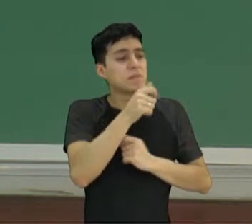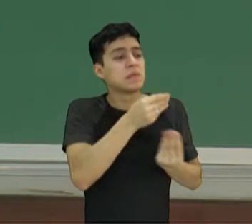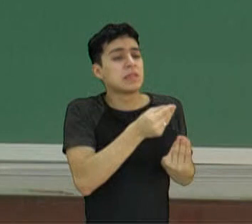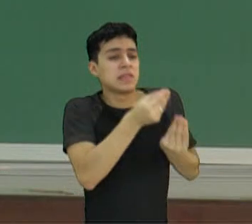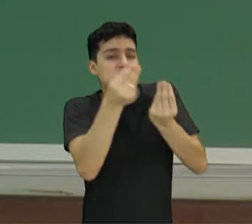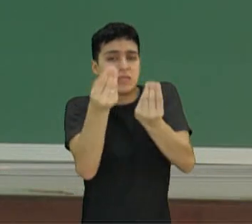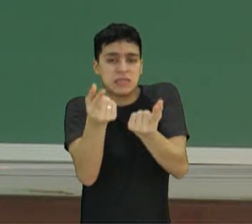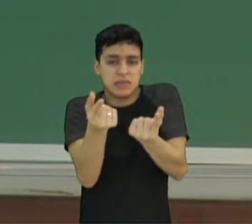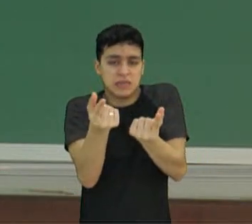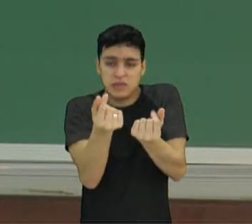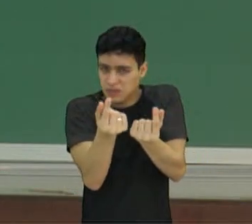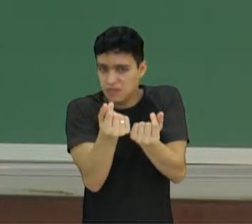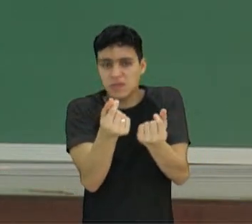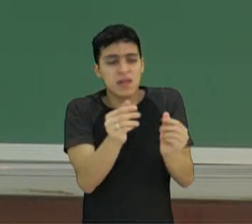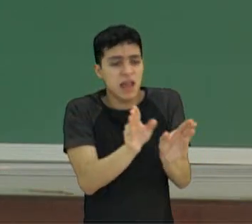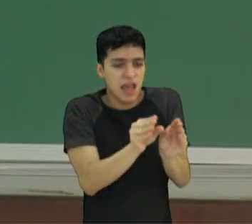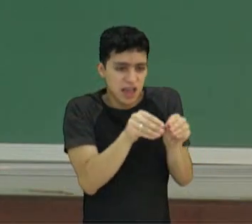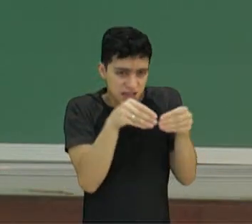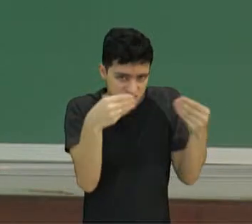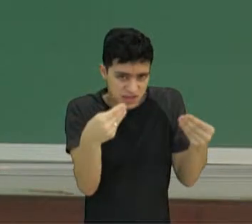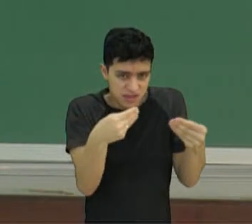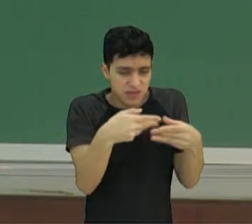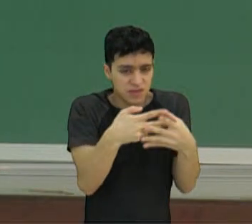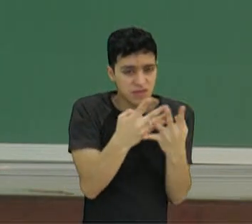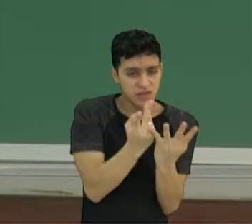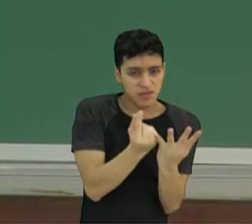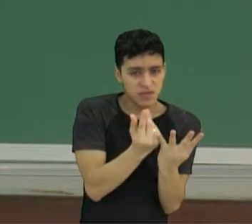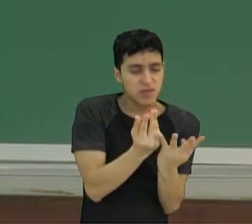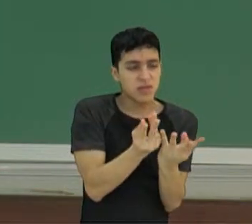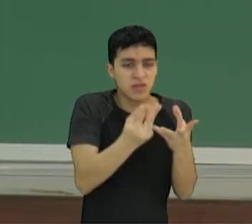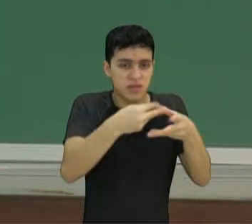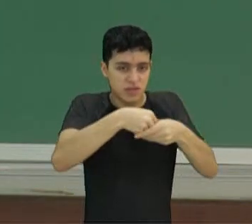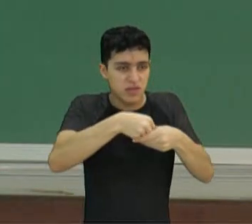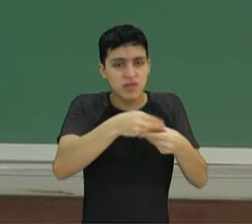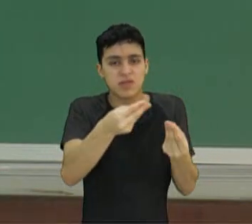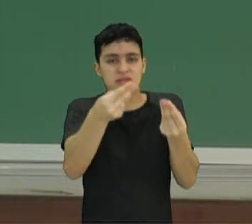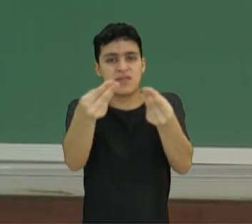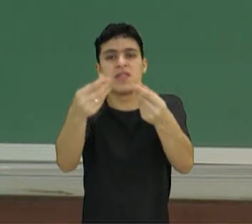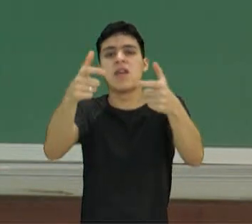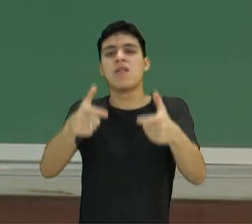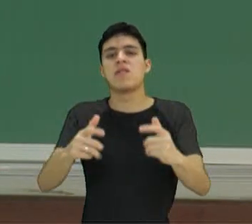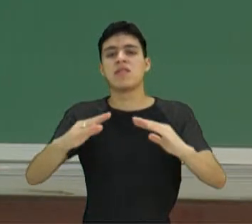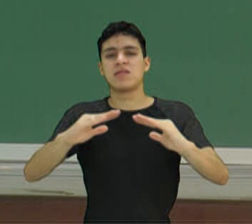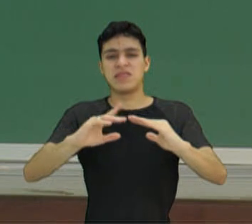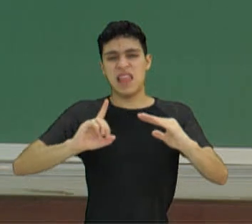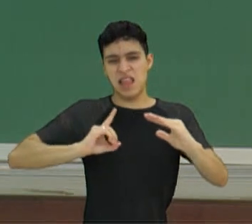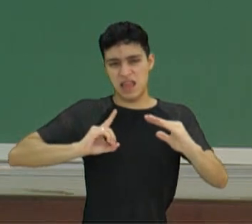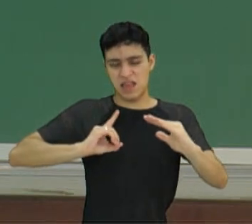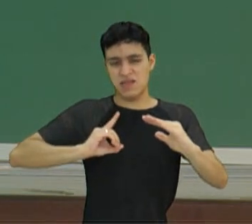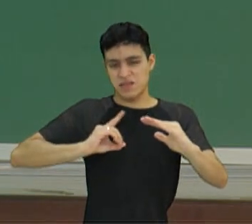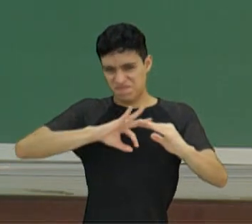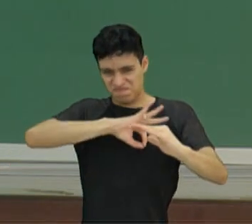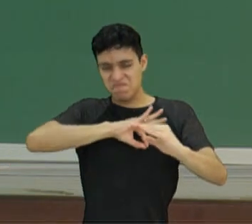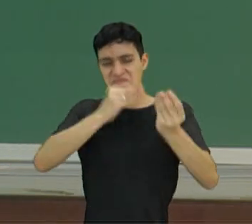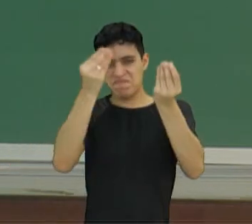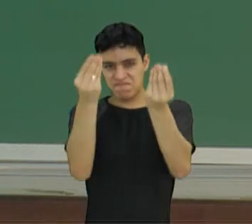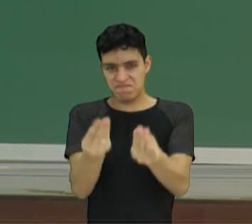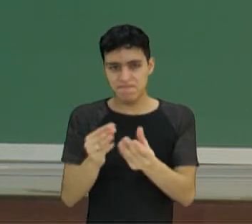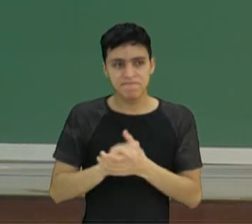levar a carteira para a delegacia. Ok? Beleza? Então vamos